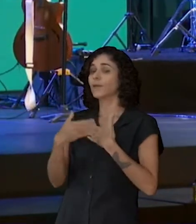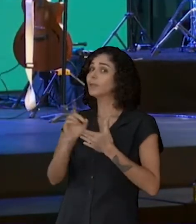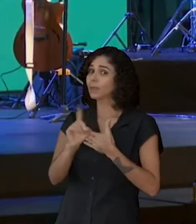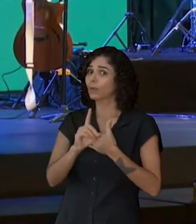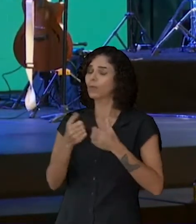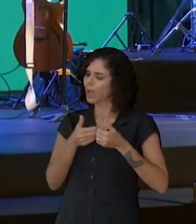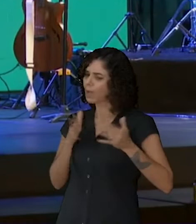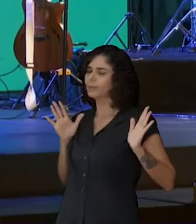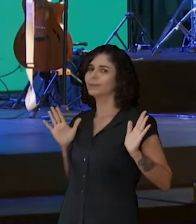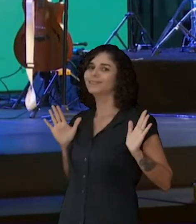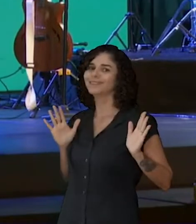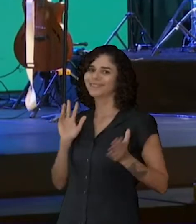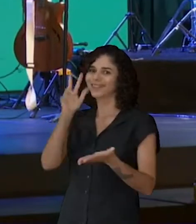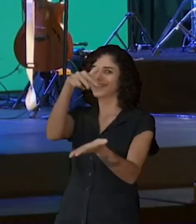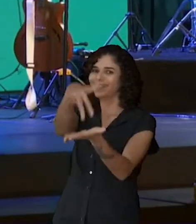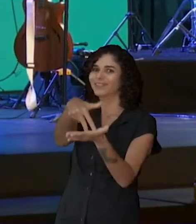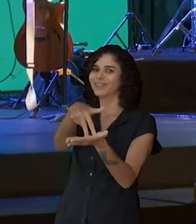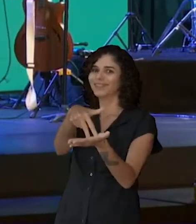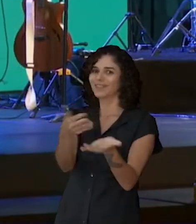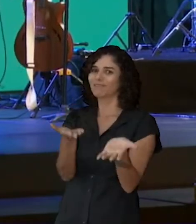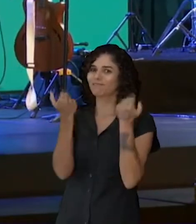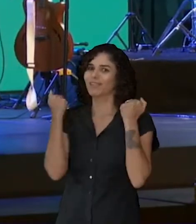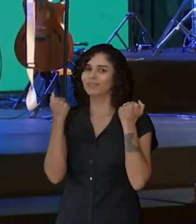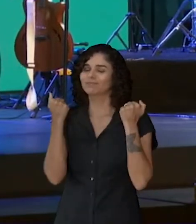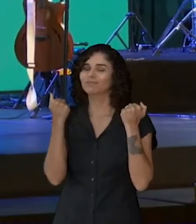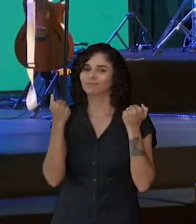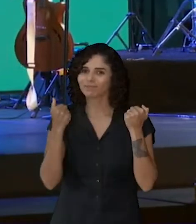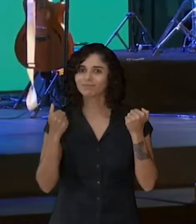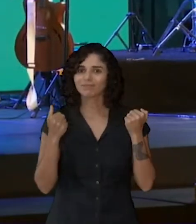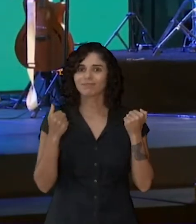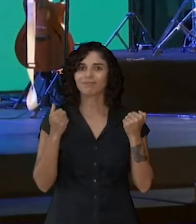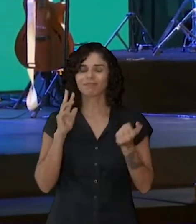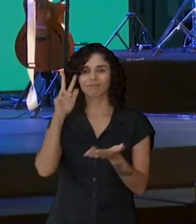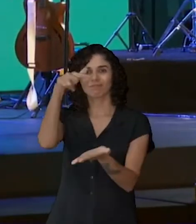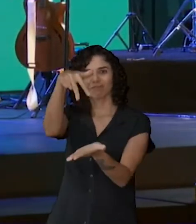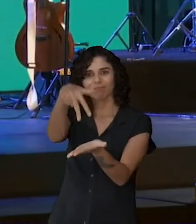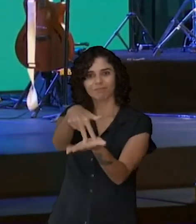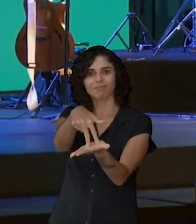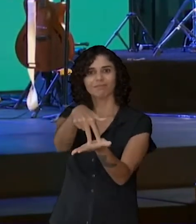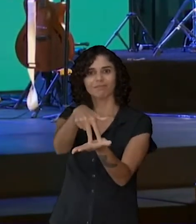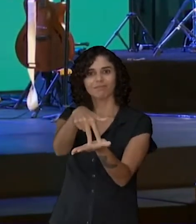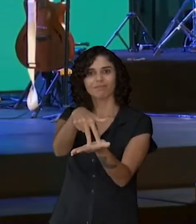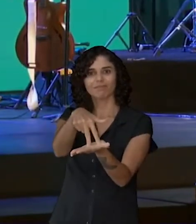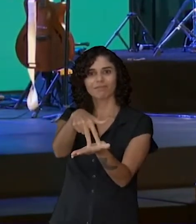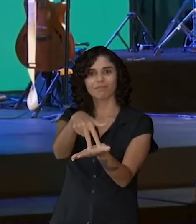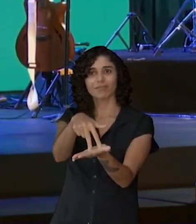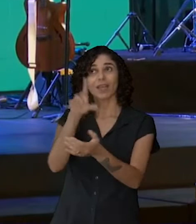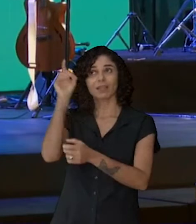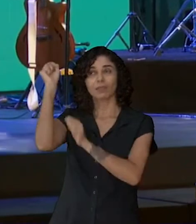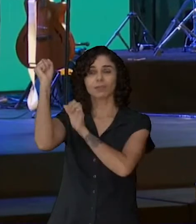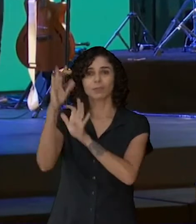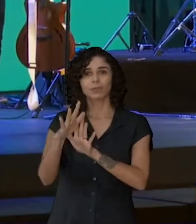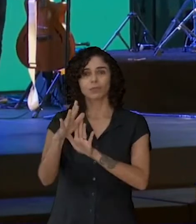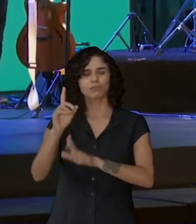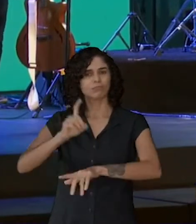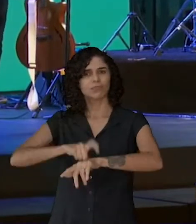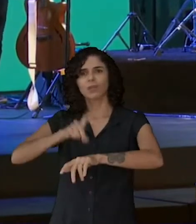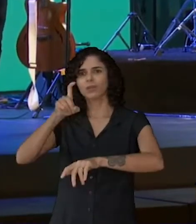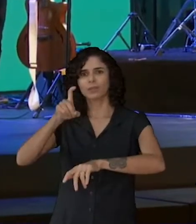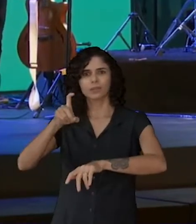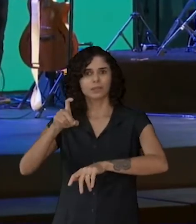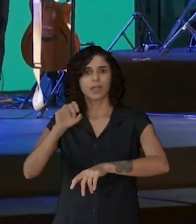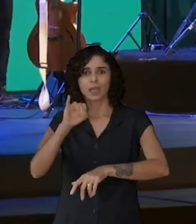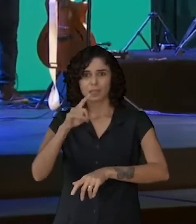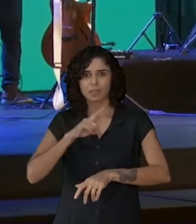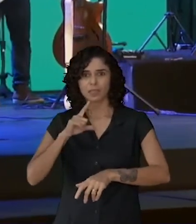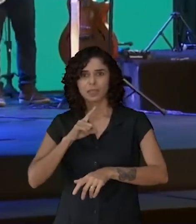vem. E aqueles que atendem prontamente encontram um favor divino. Então, se tem coisas na sua